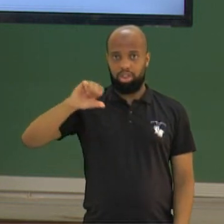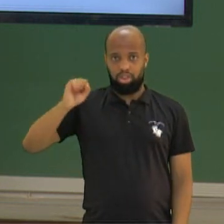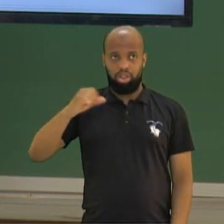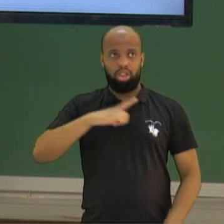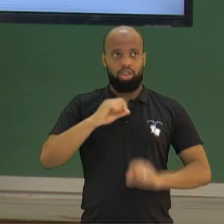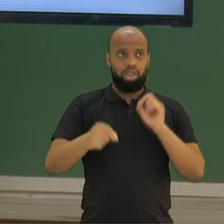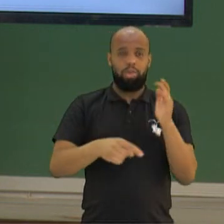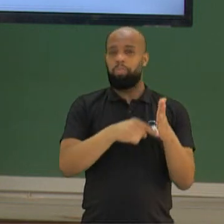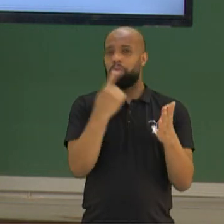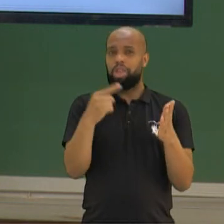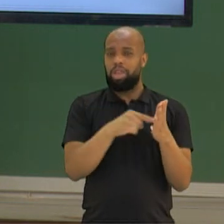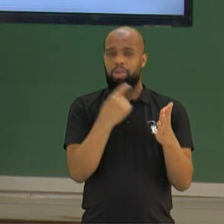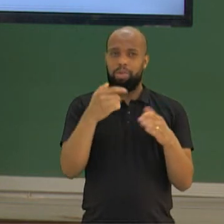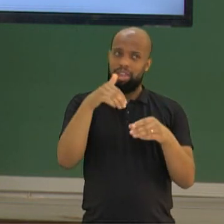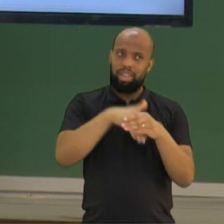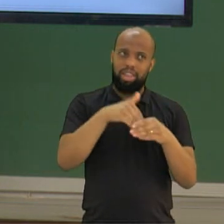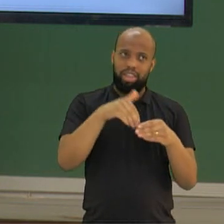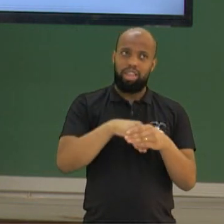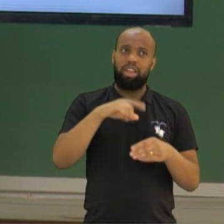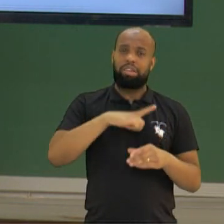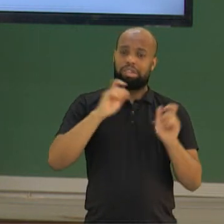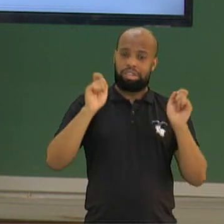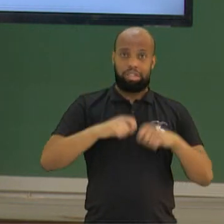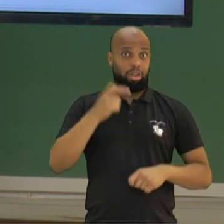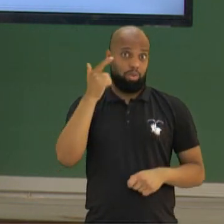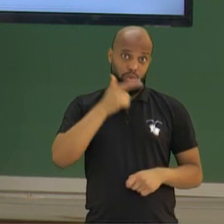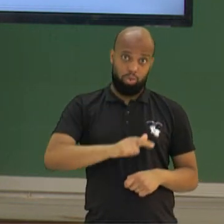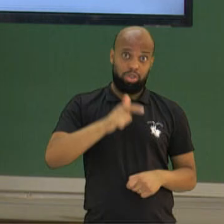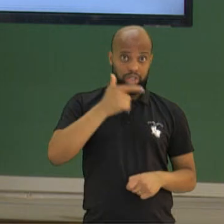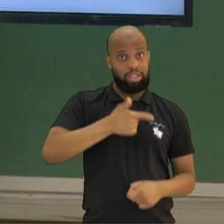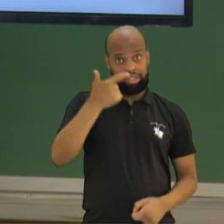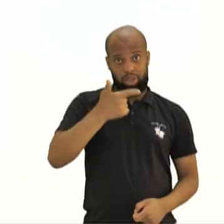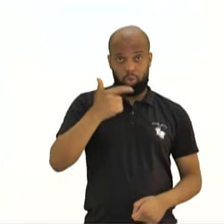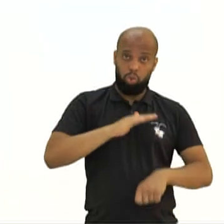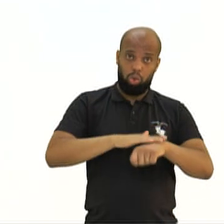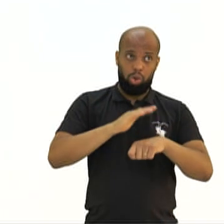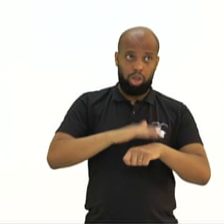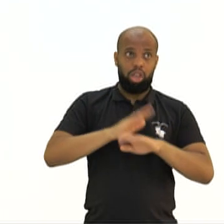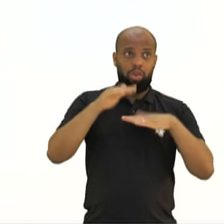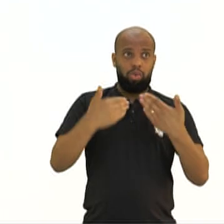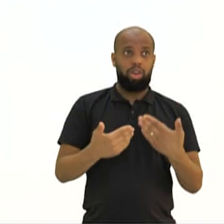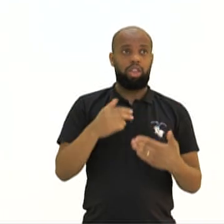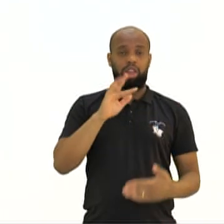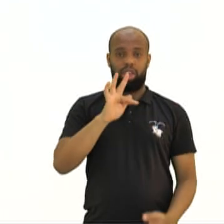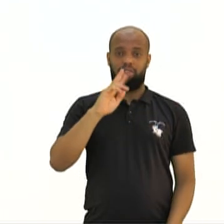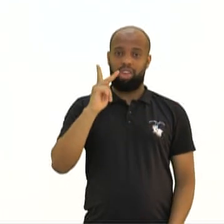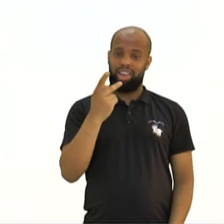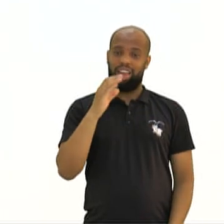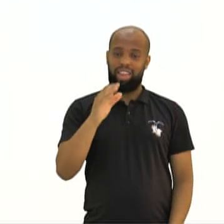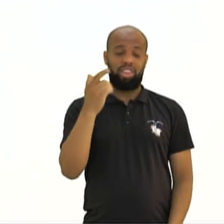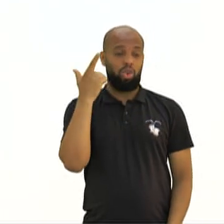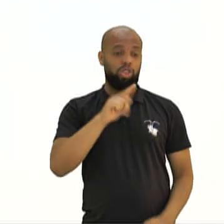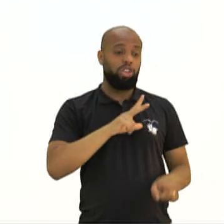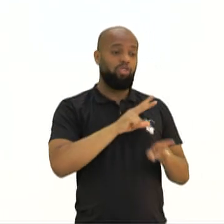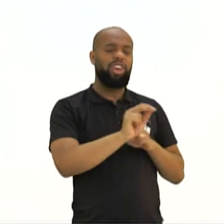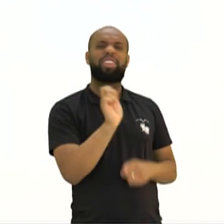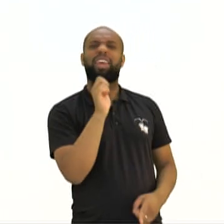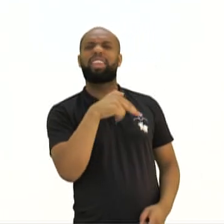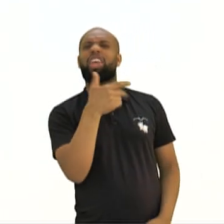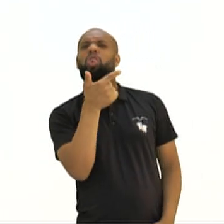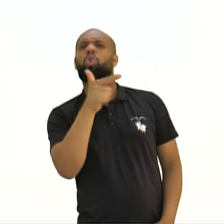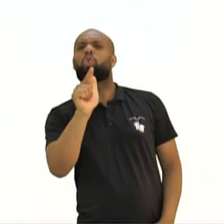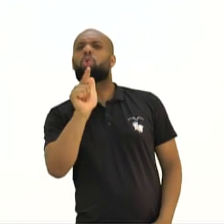a primeira eleição presidencial com possibilidade de reeleição, Fernando Henrique Cardoso saiu-se vitorioso, derrotando ainda no primeiro turno